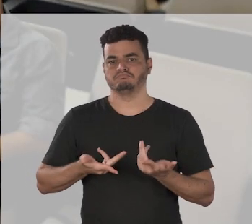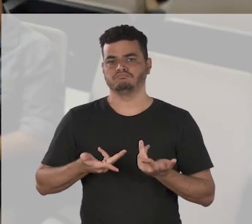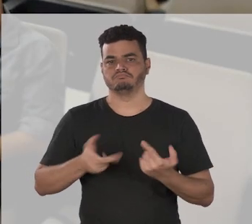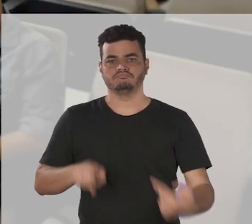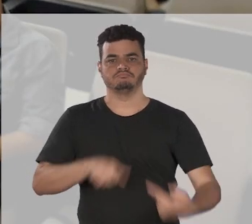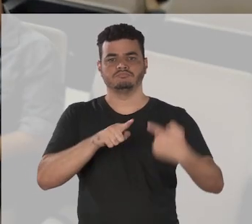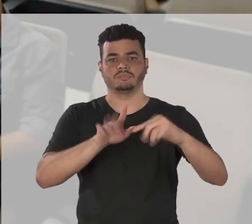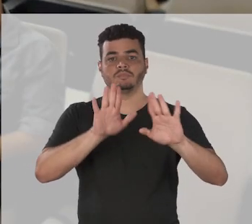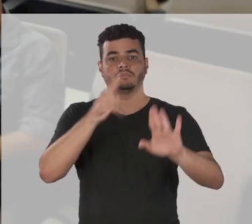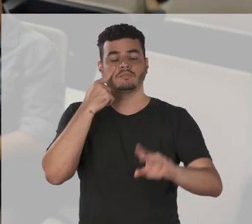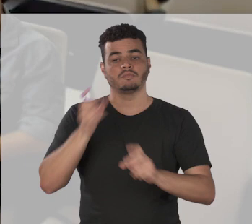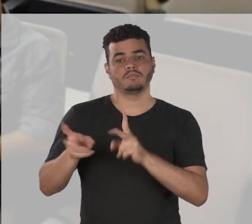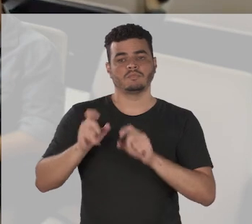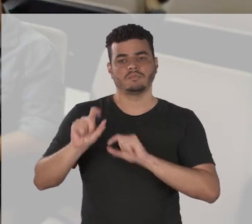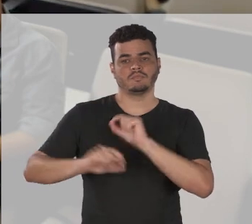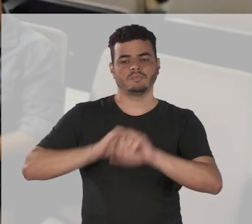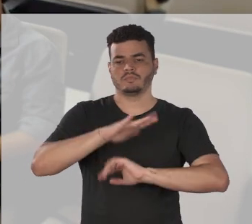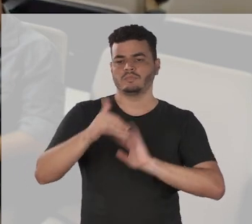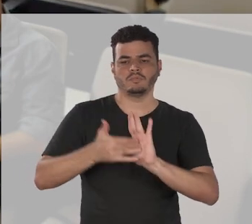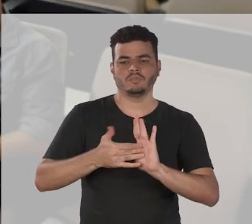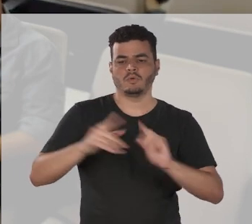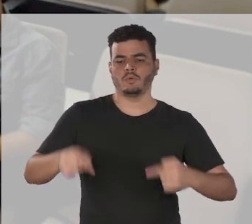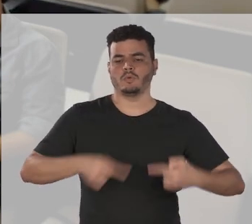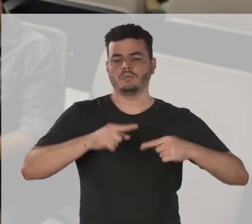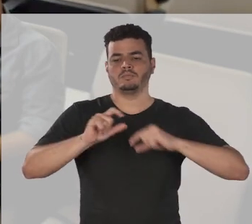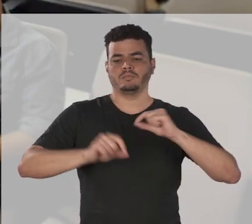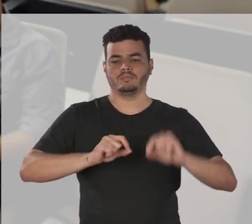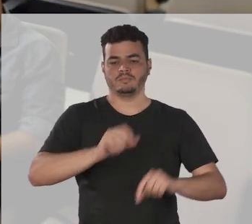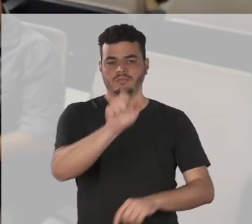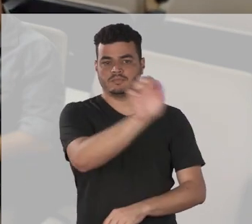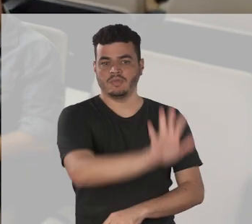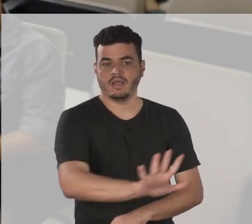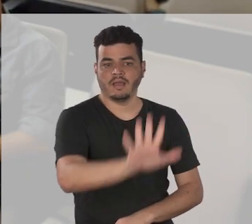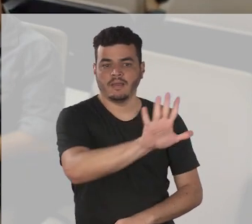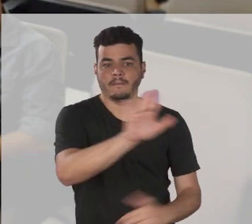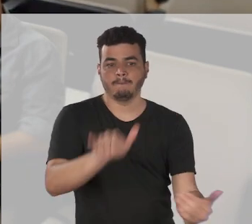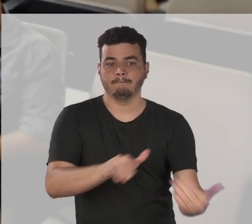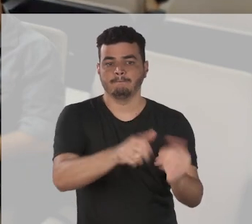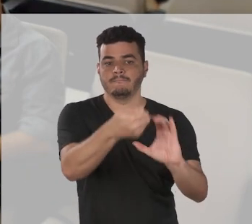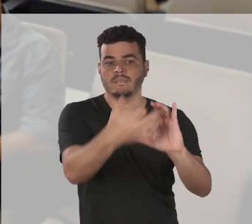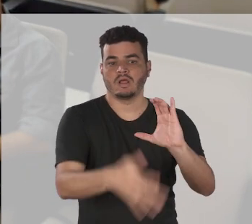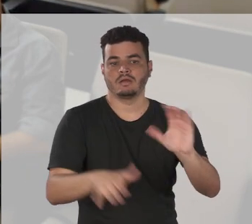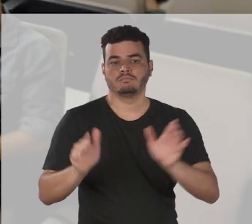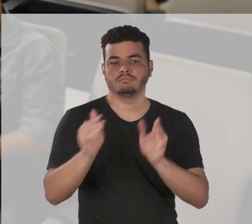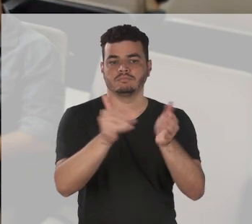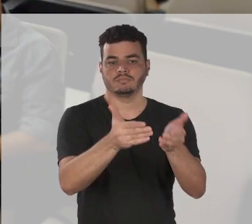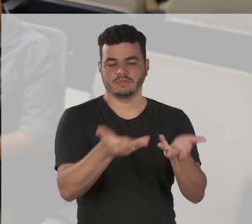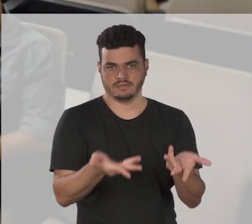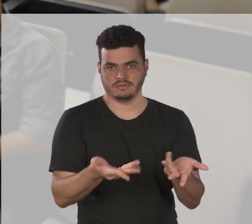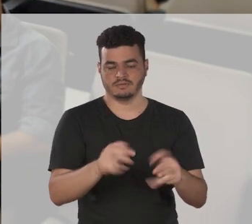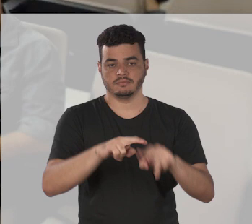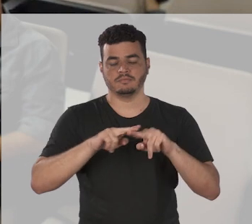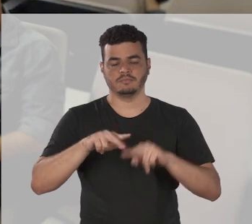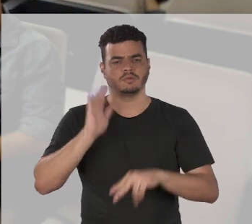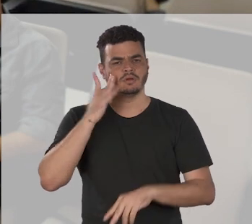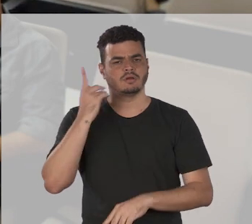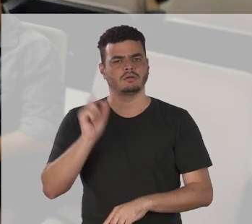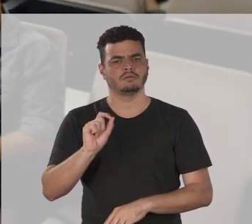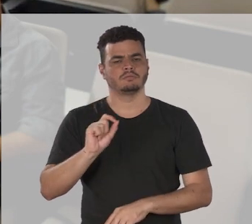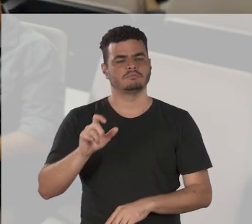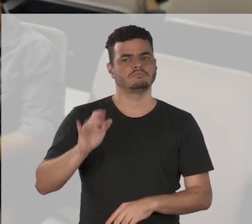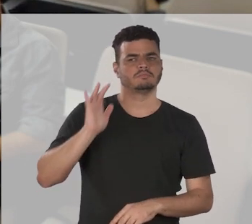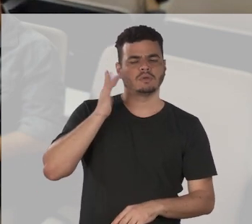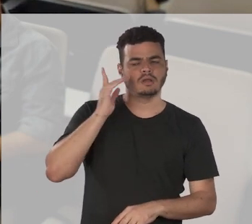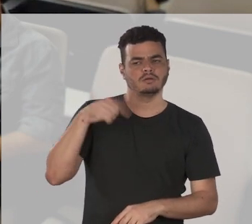que adaptar a eles. Mas preste atenção também que tudo isso tem a ver com a imagem do destinatário. Por isso me parece importante